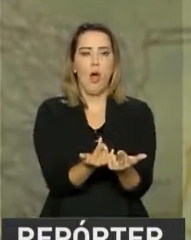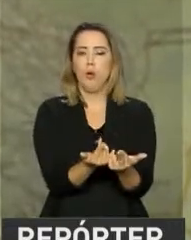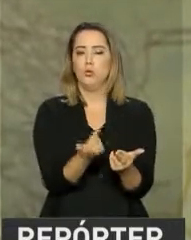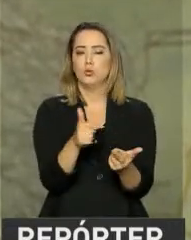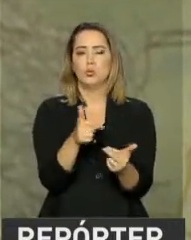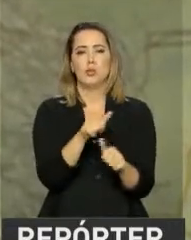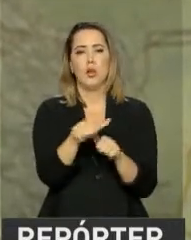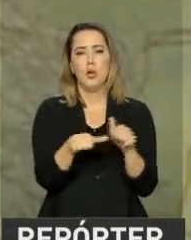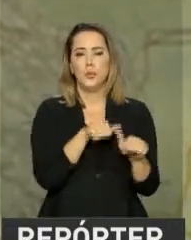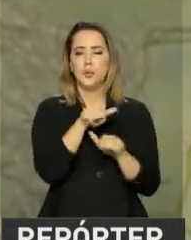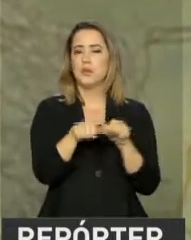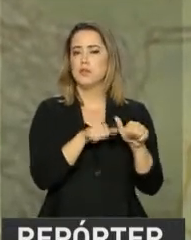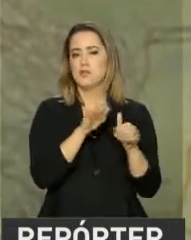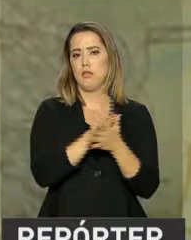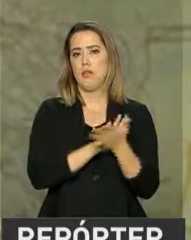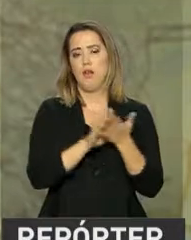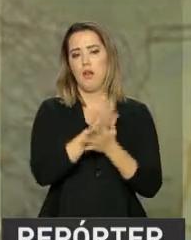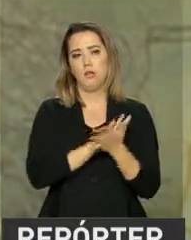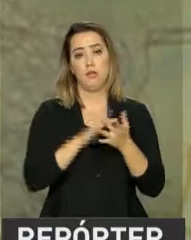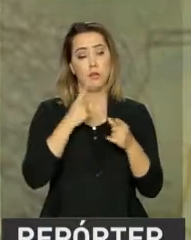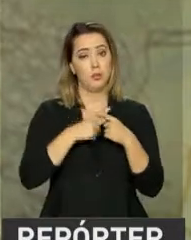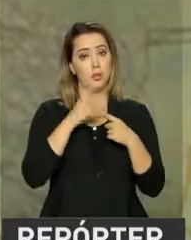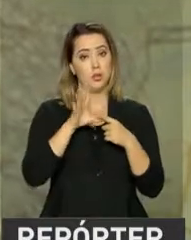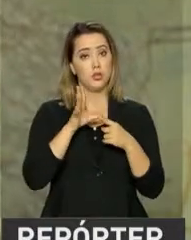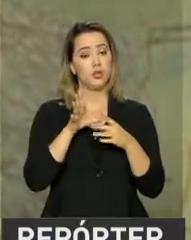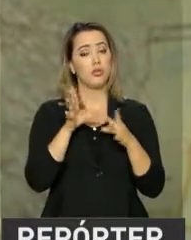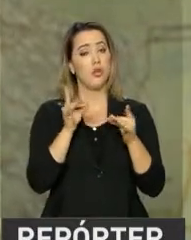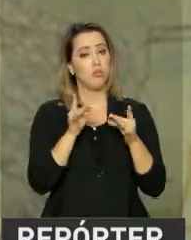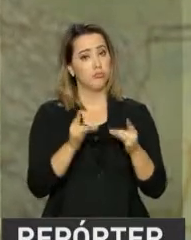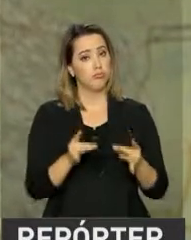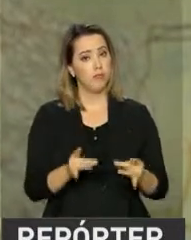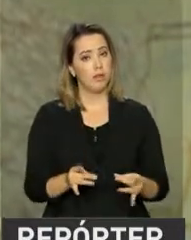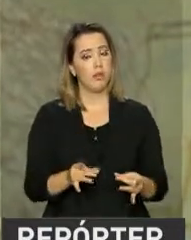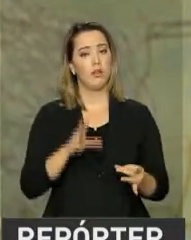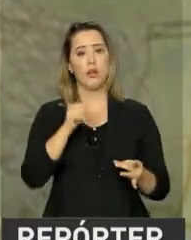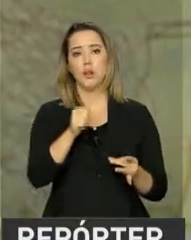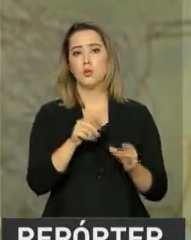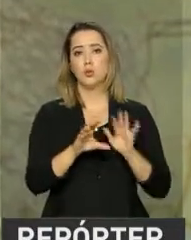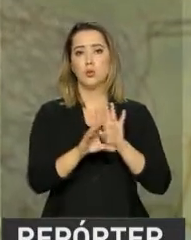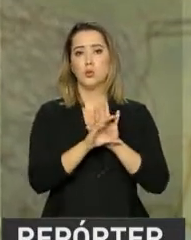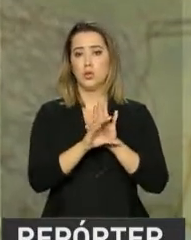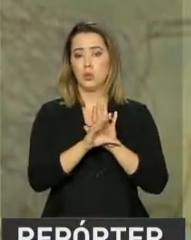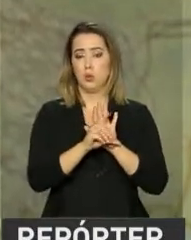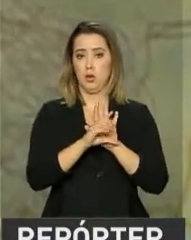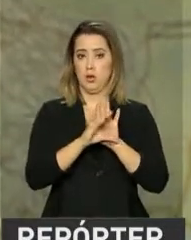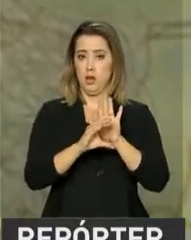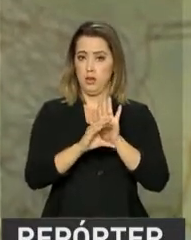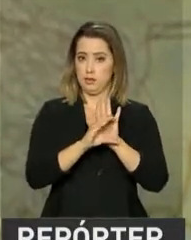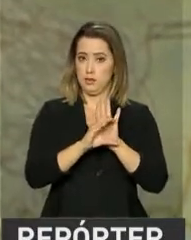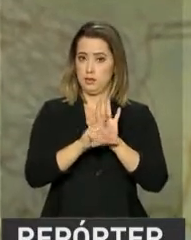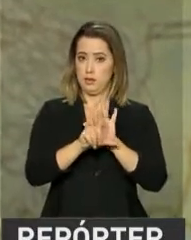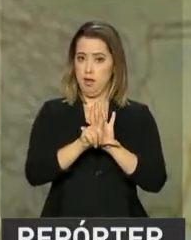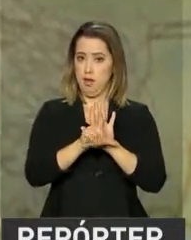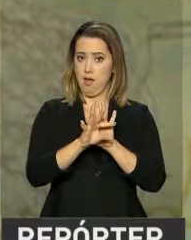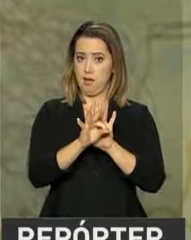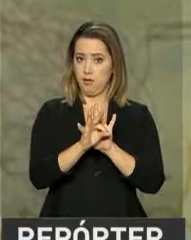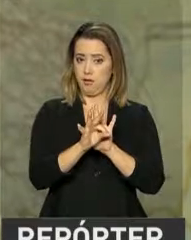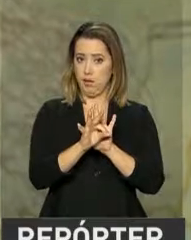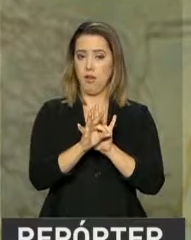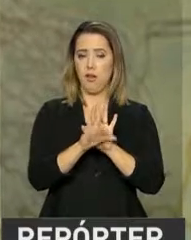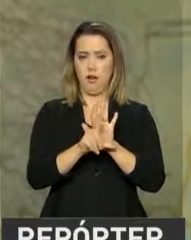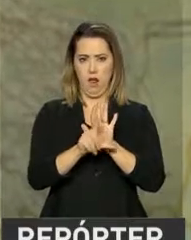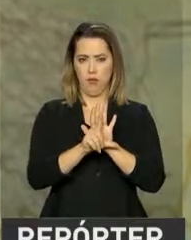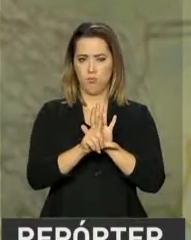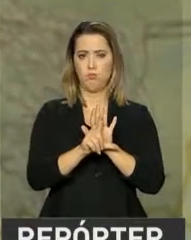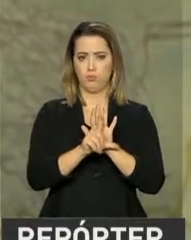e explicados detalhados na clt então todos os direitos que nós conhecemos é específicos por